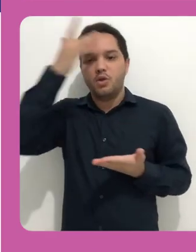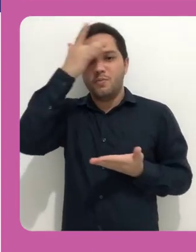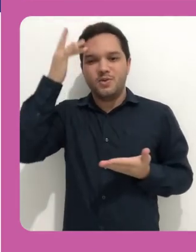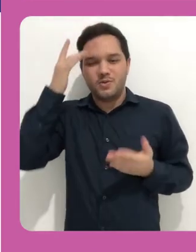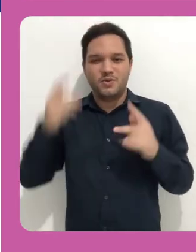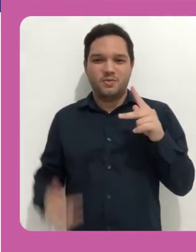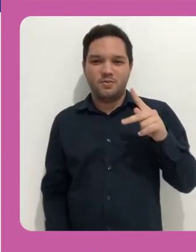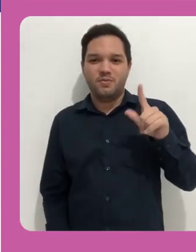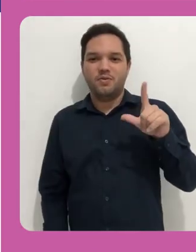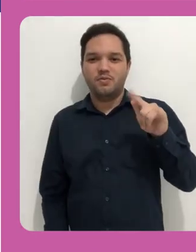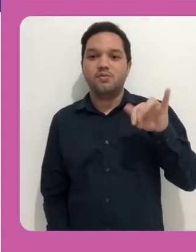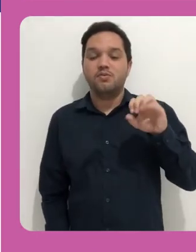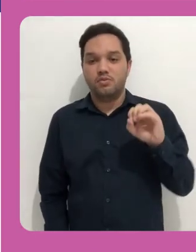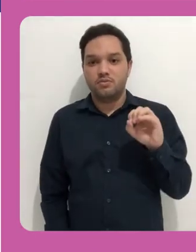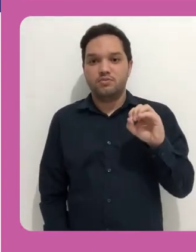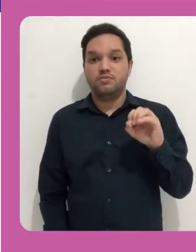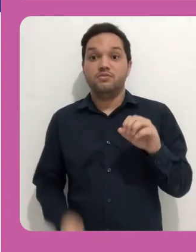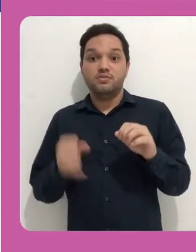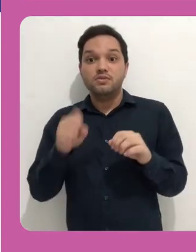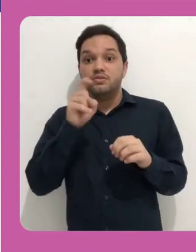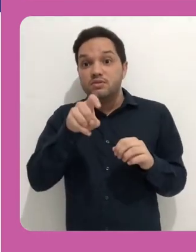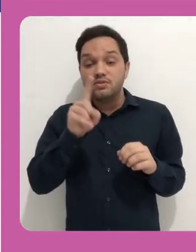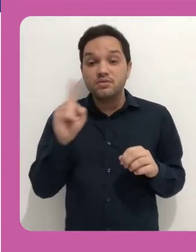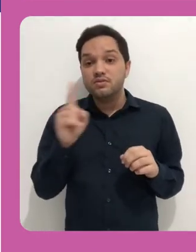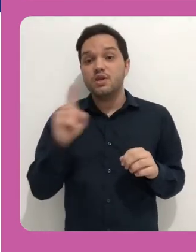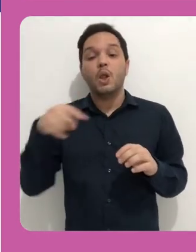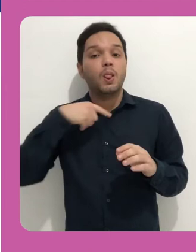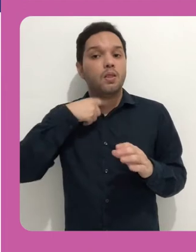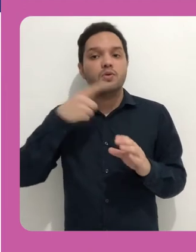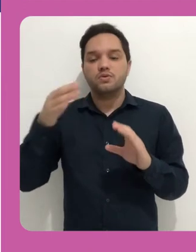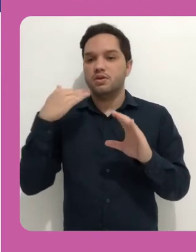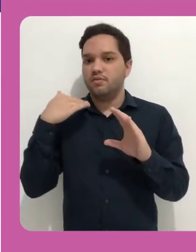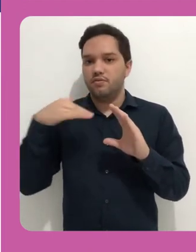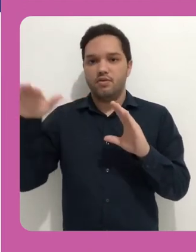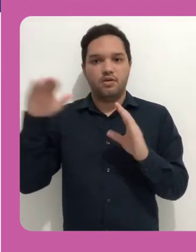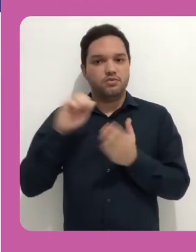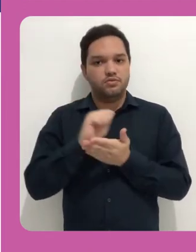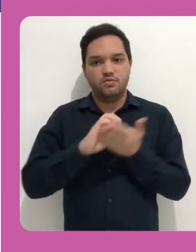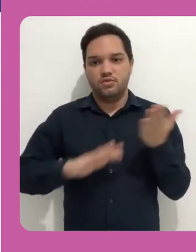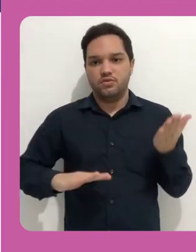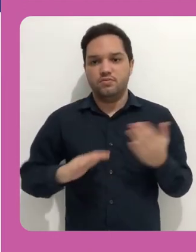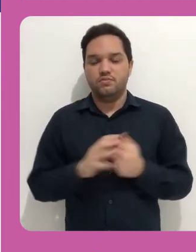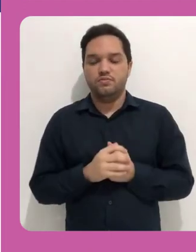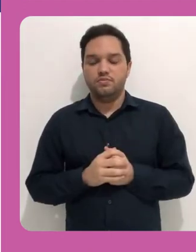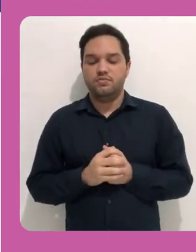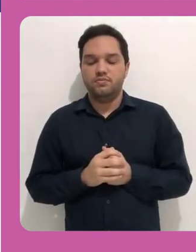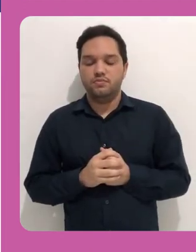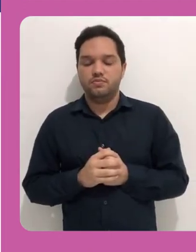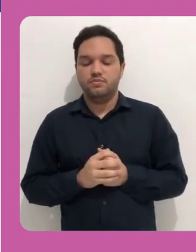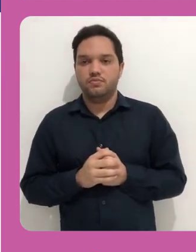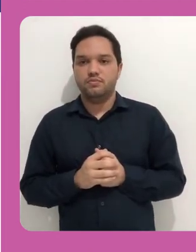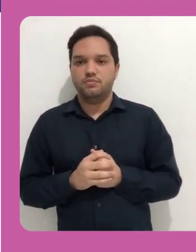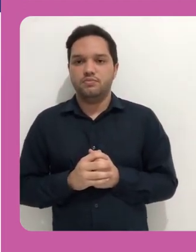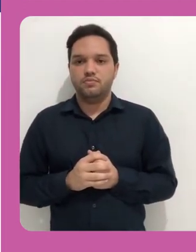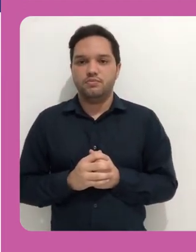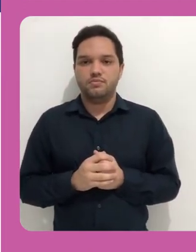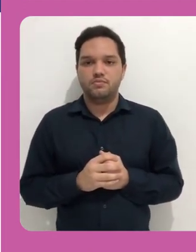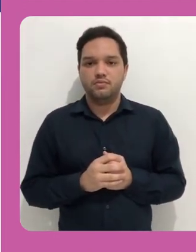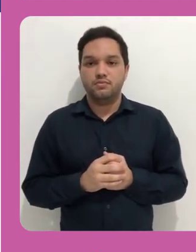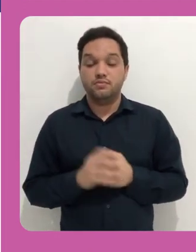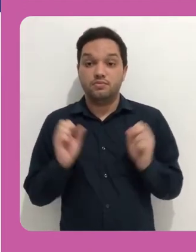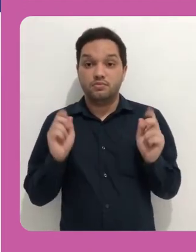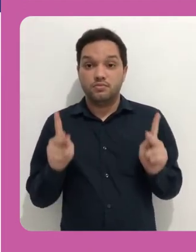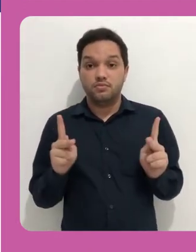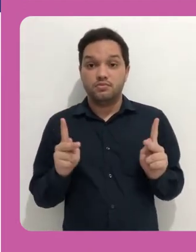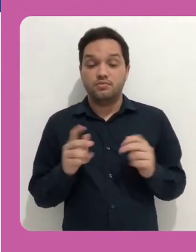ele não clicar, ele não consegue enviar o arquivo ou a tarefa. Certo? Então,